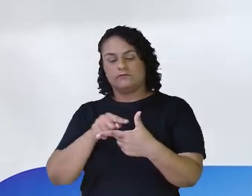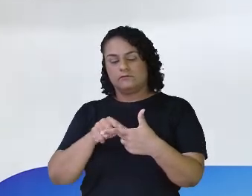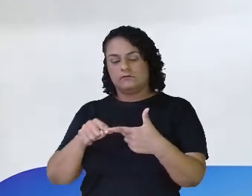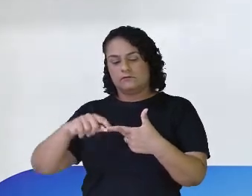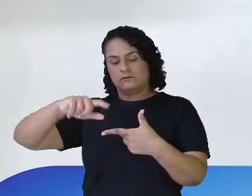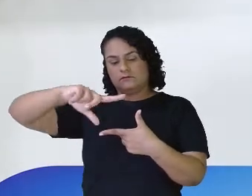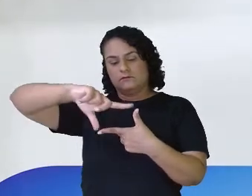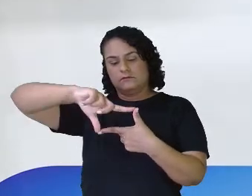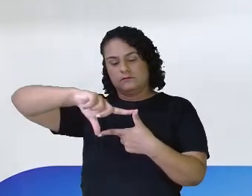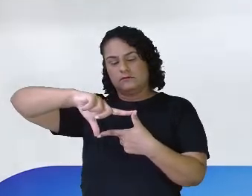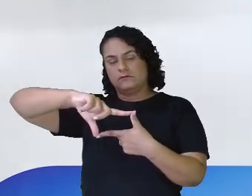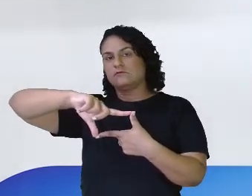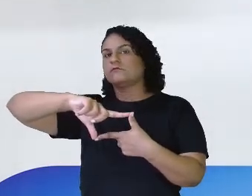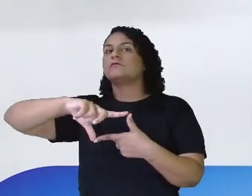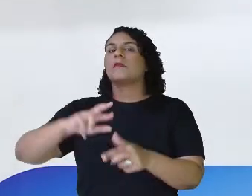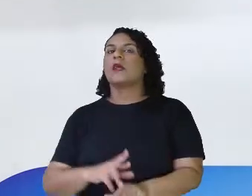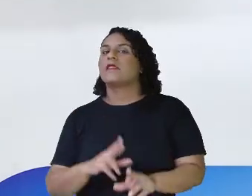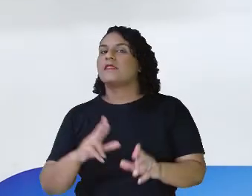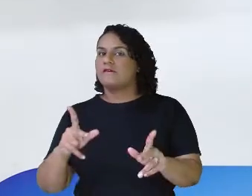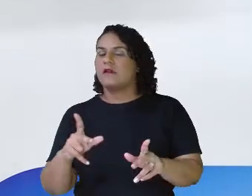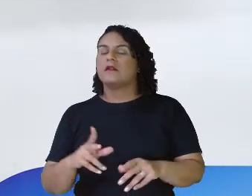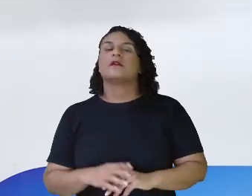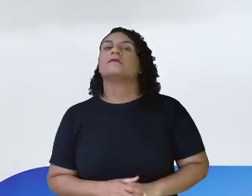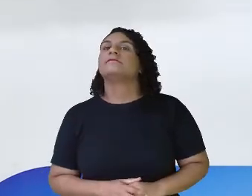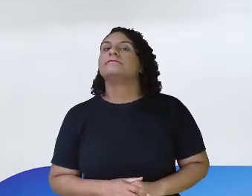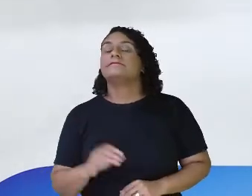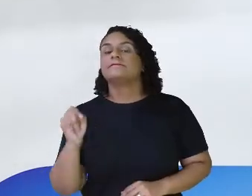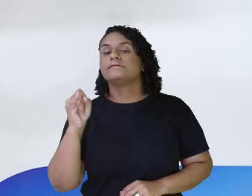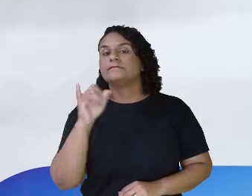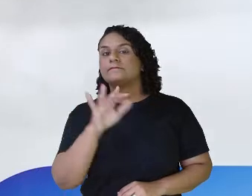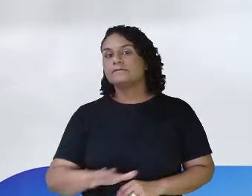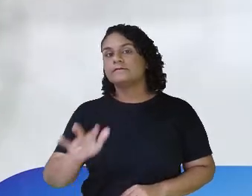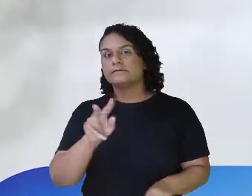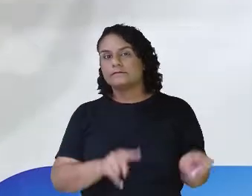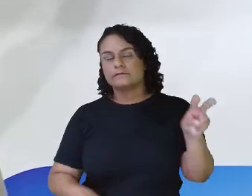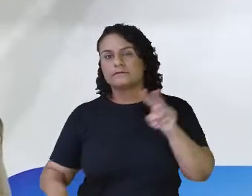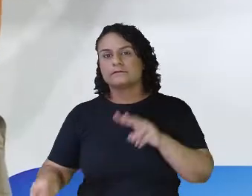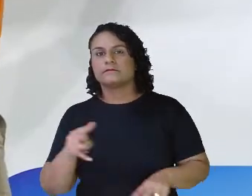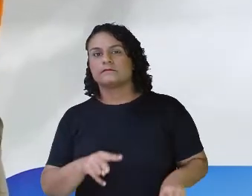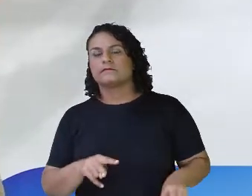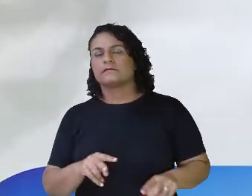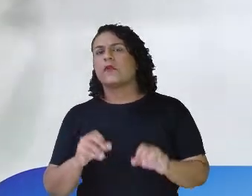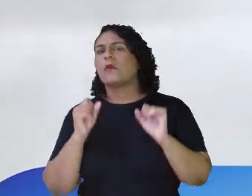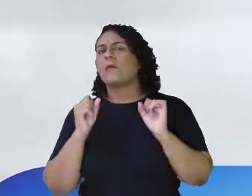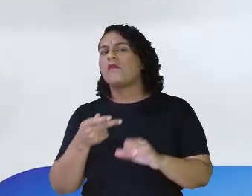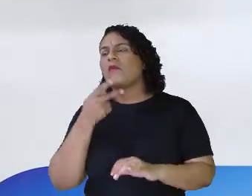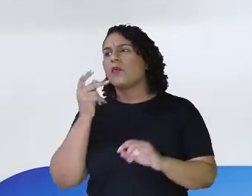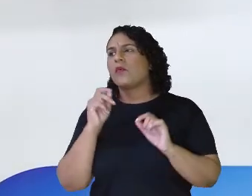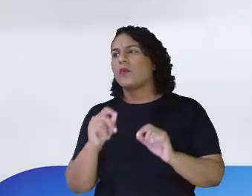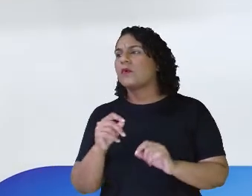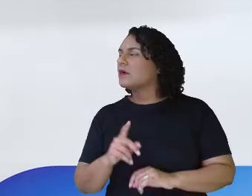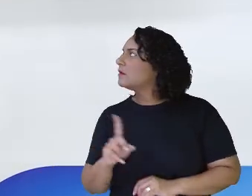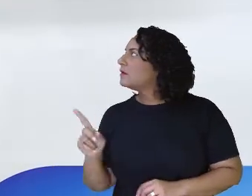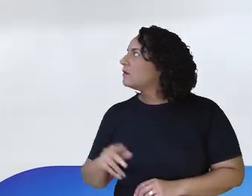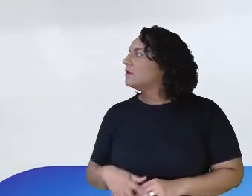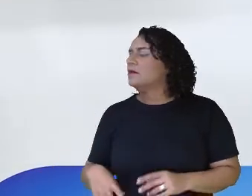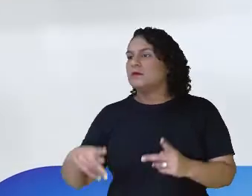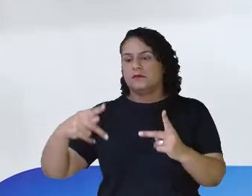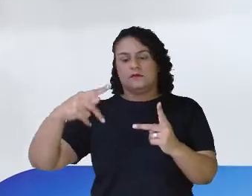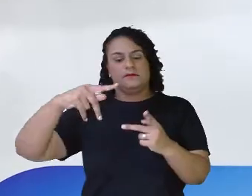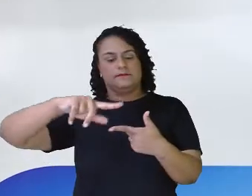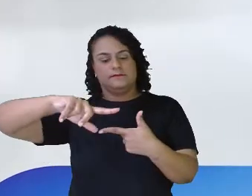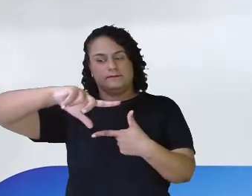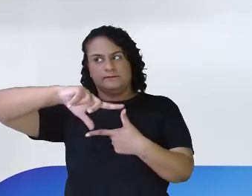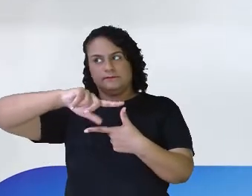a imagem, eu posso dizer que as minhas colunas, elas têm um tamanho e